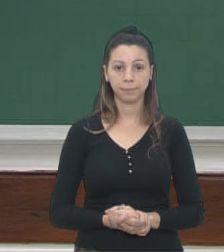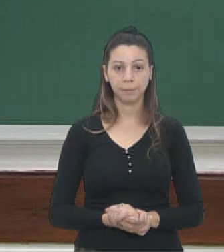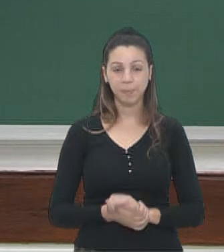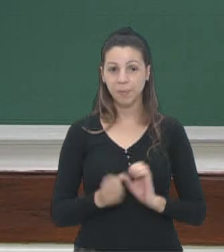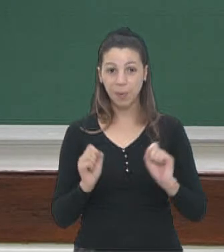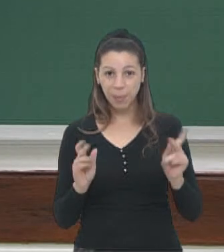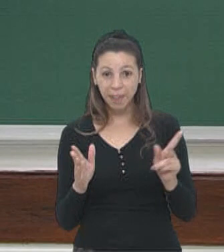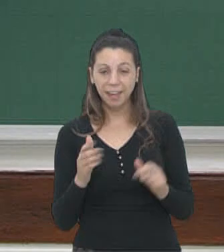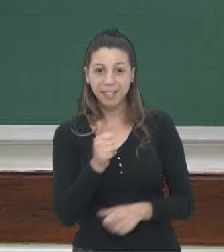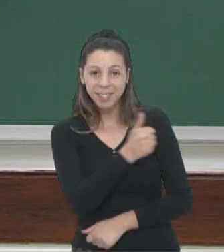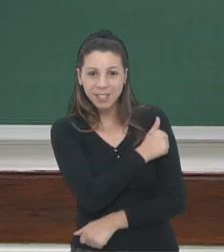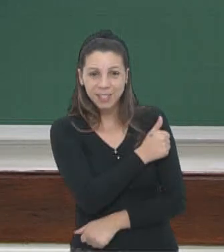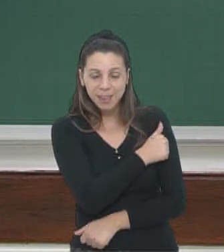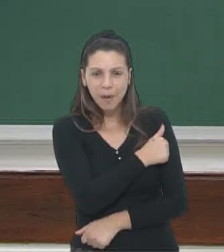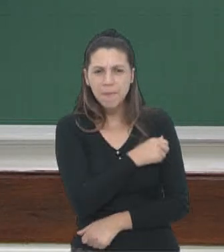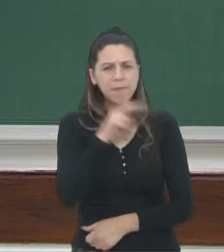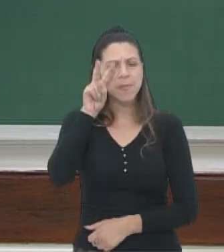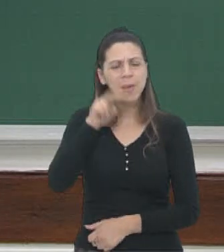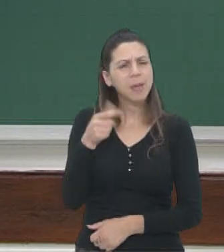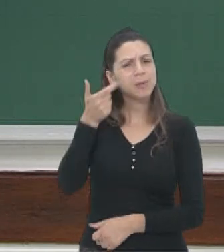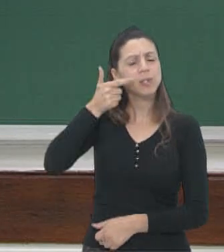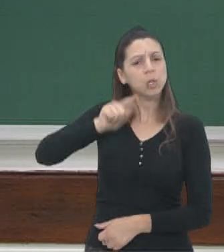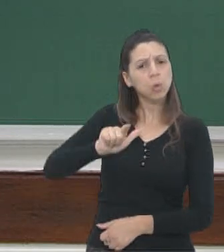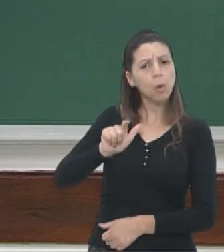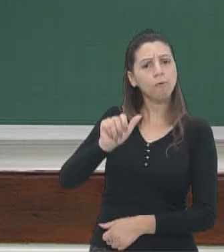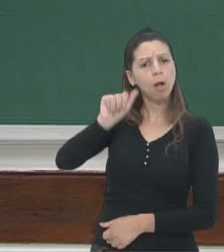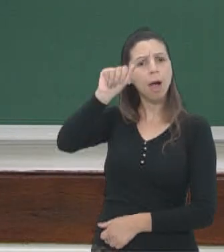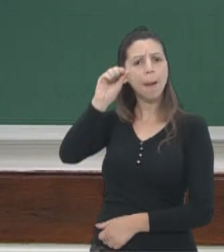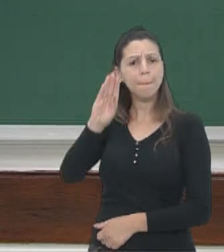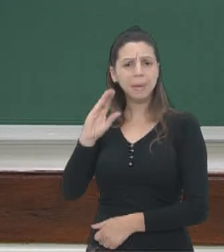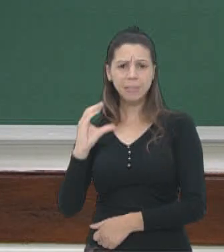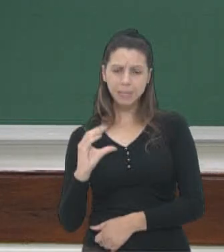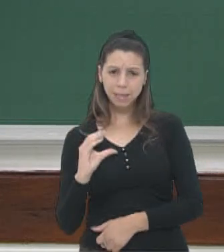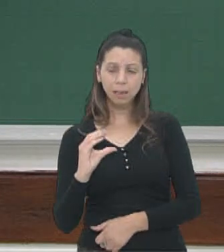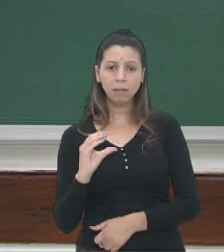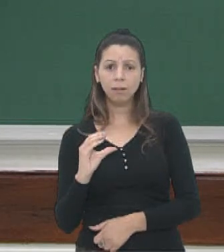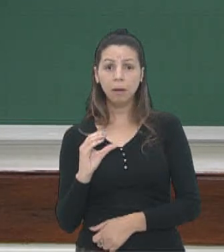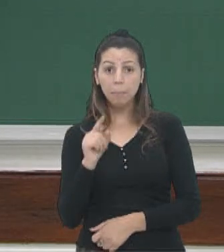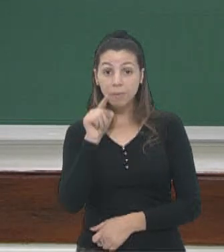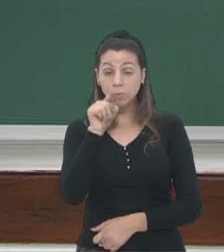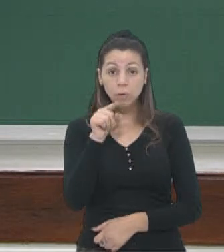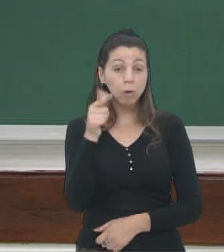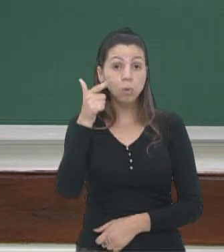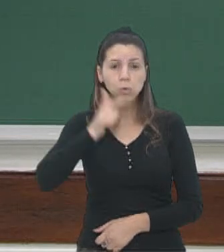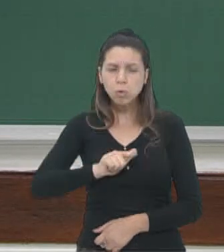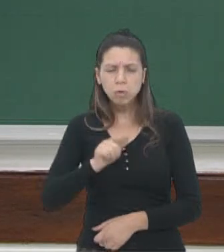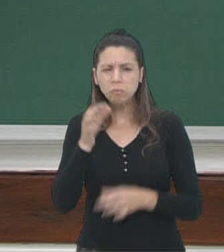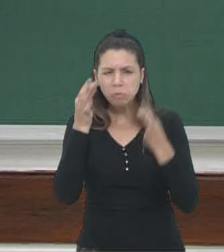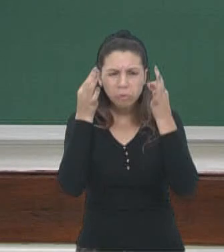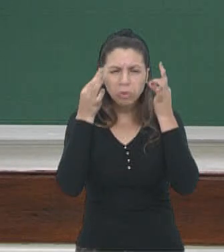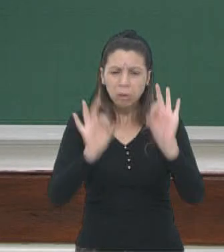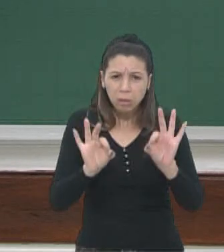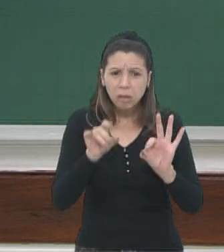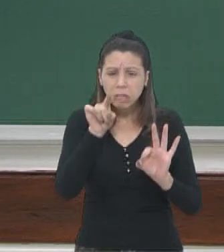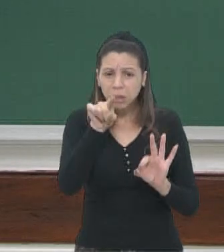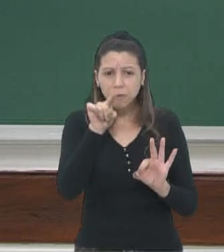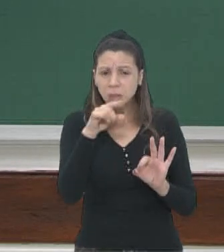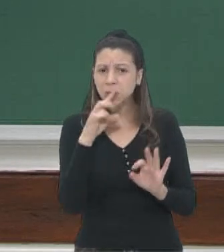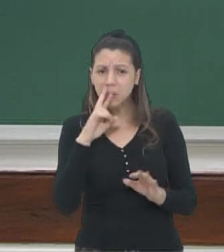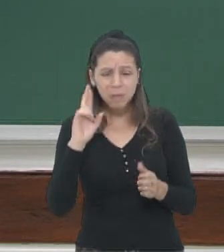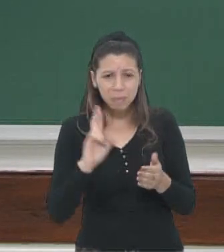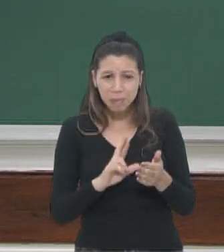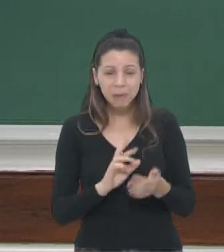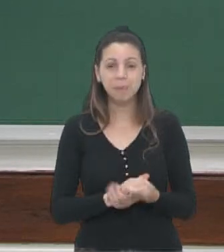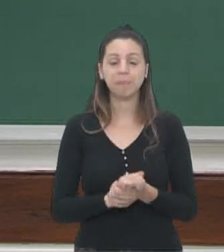Muito bem, estudante. Eu vou ler de novo as alternativas e a questão para que você possa ter certeza do que você indicou. Vamos